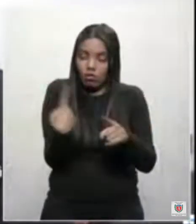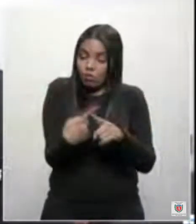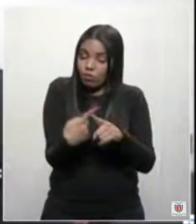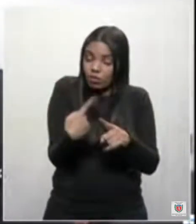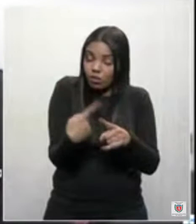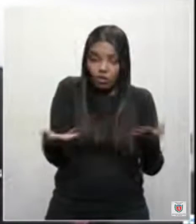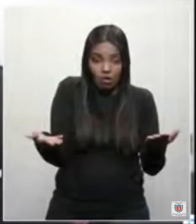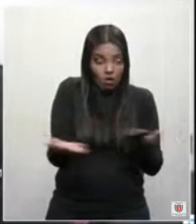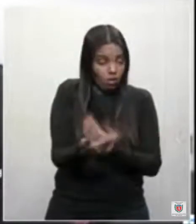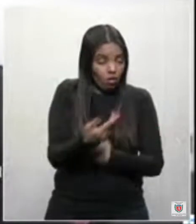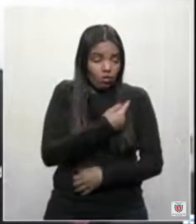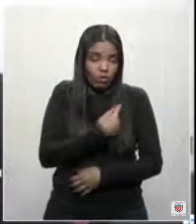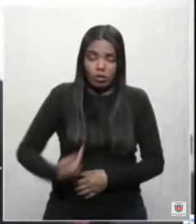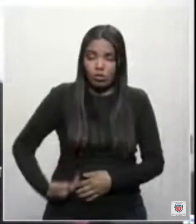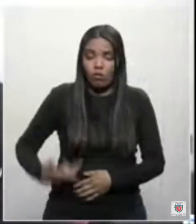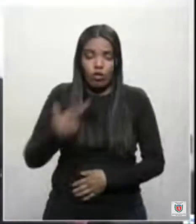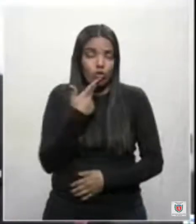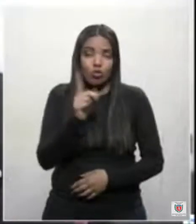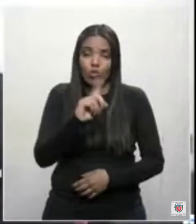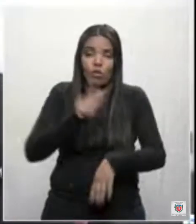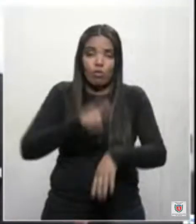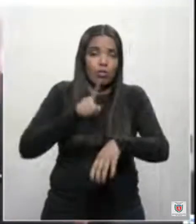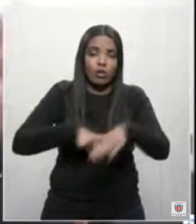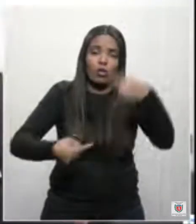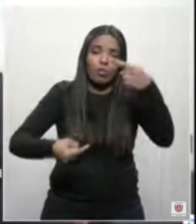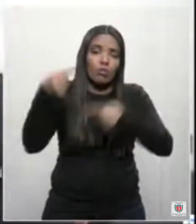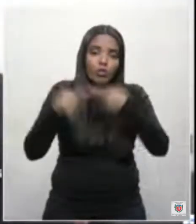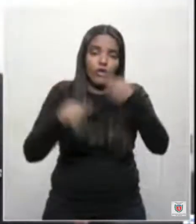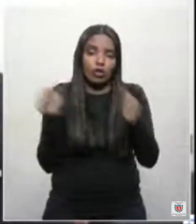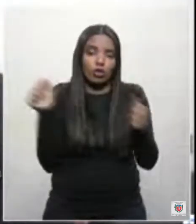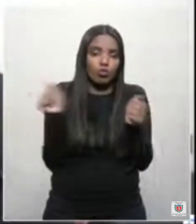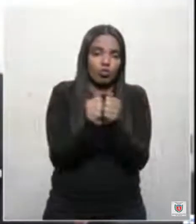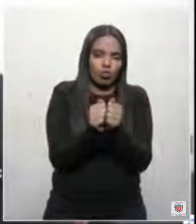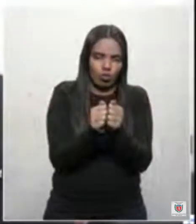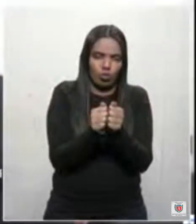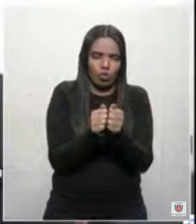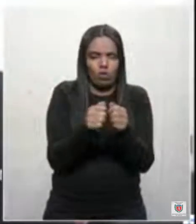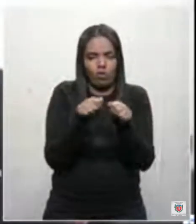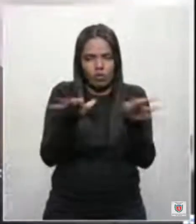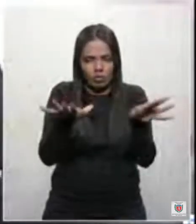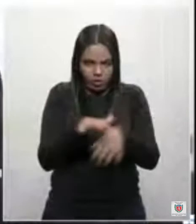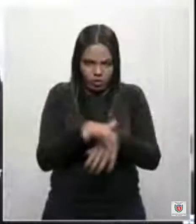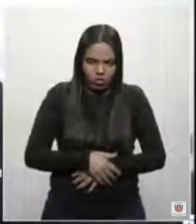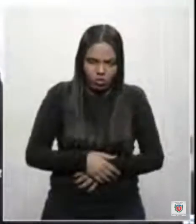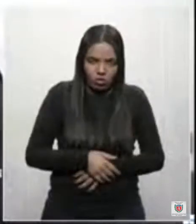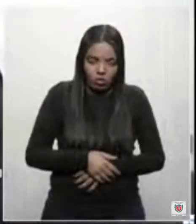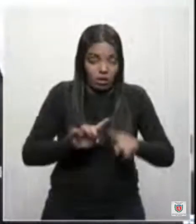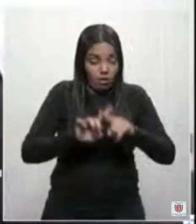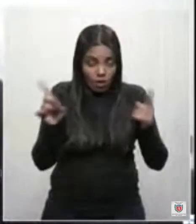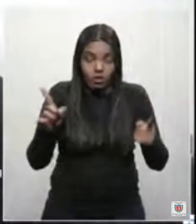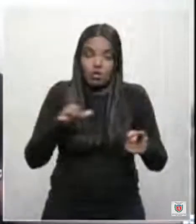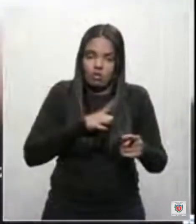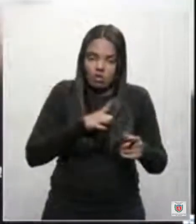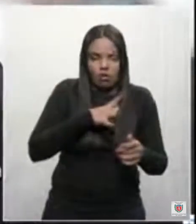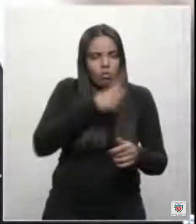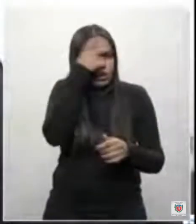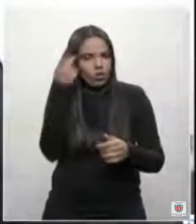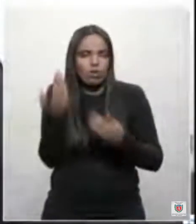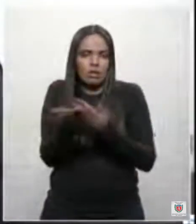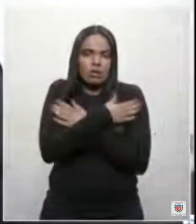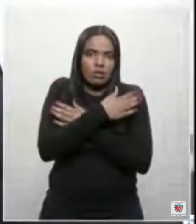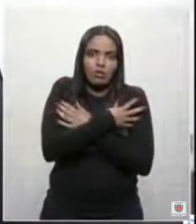fazer política em ano com a pandemia. Diante desse caos da finança pública, caos gerado pelo desemprego,